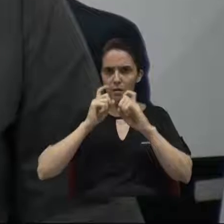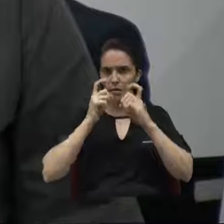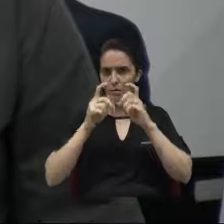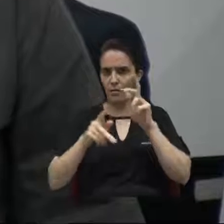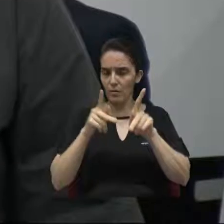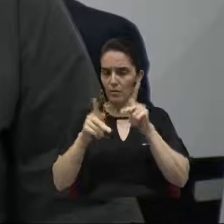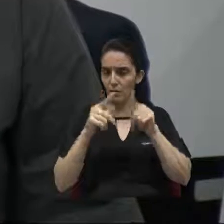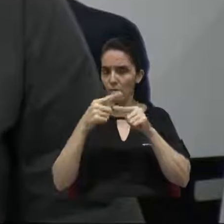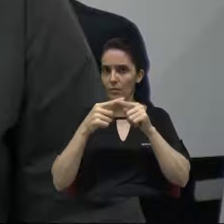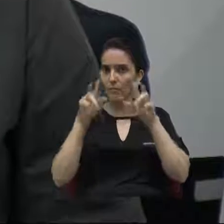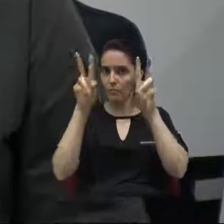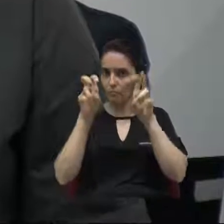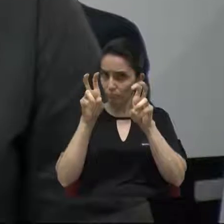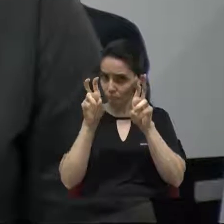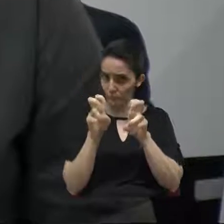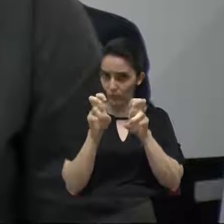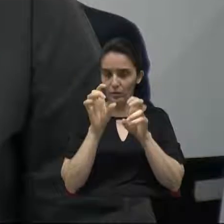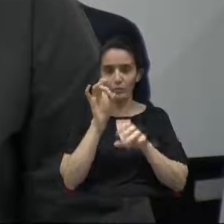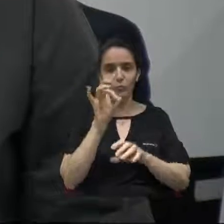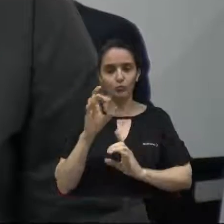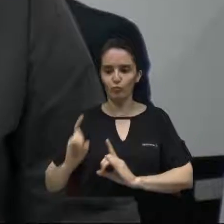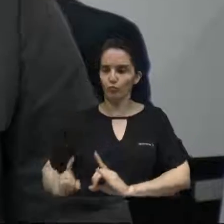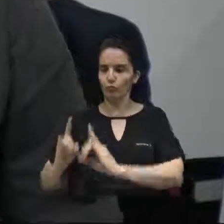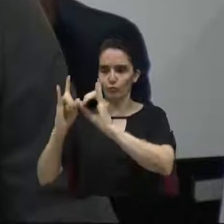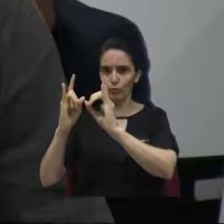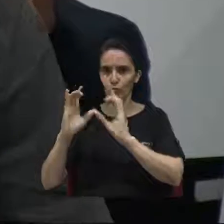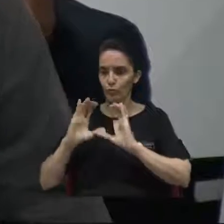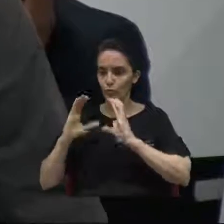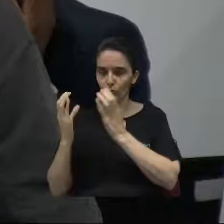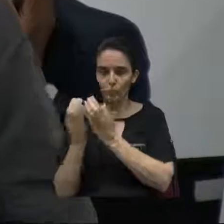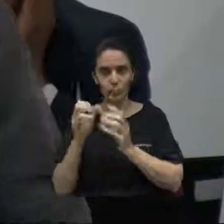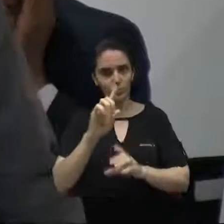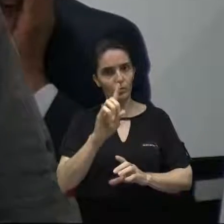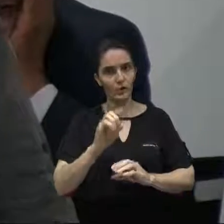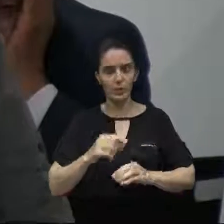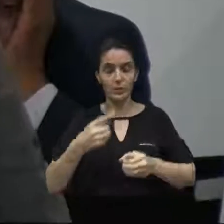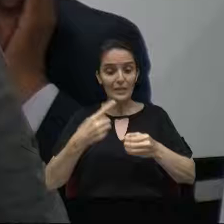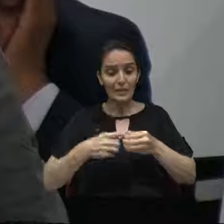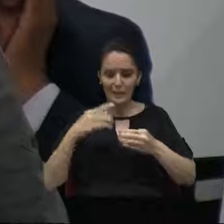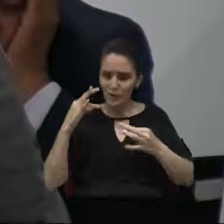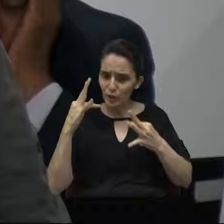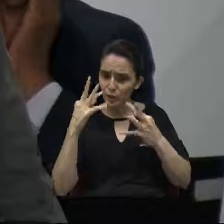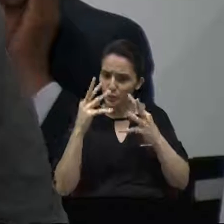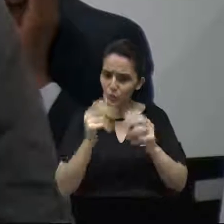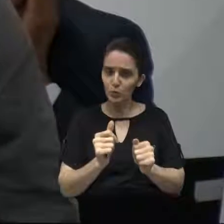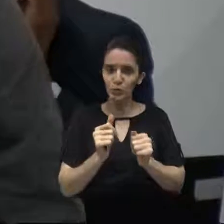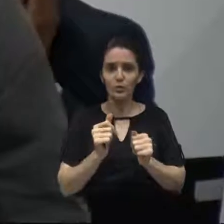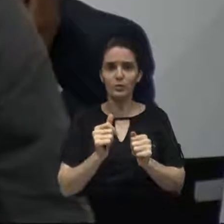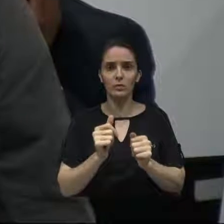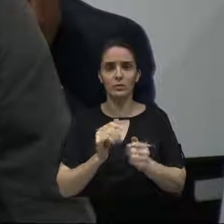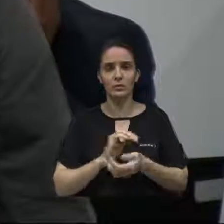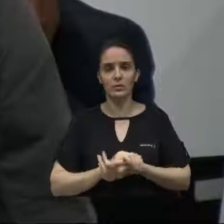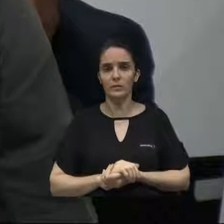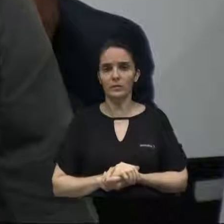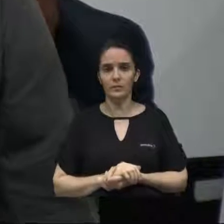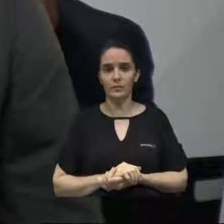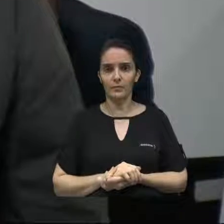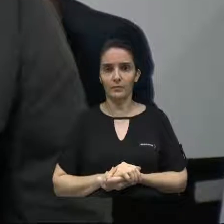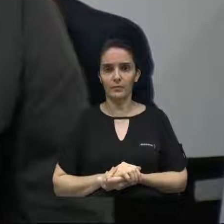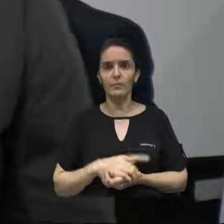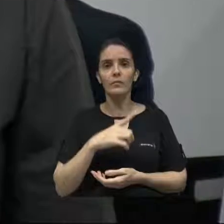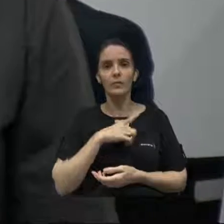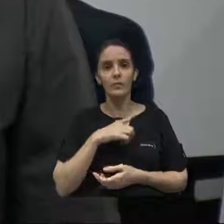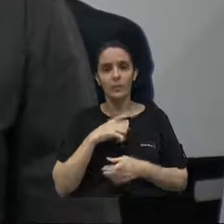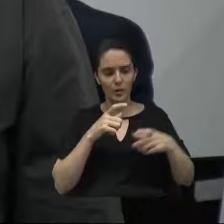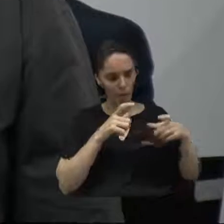não é um assunto que diz questão só os condomínios, mas como a cidade toda. A planta genérica hoje na cidade não é só o condomínio. Tem bairros